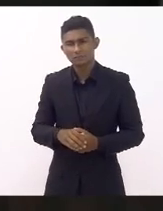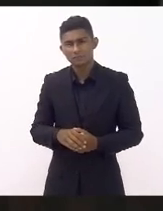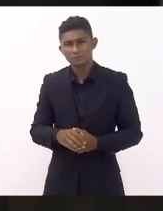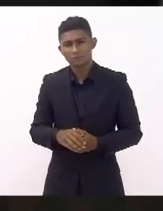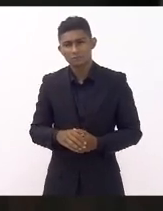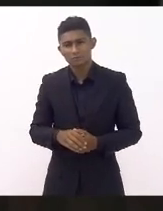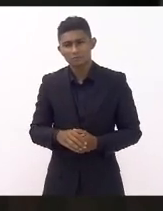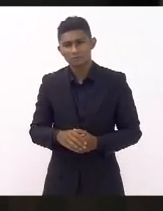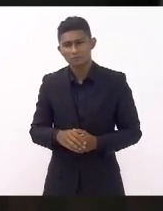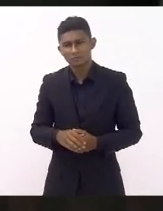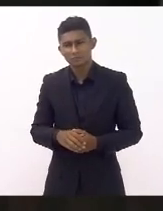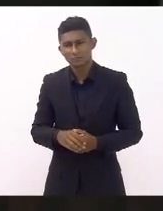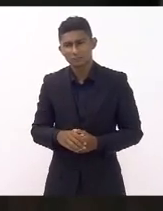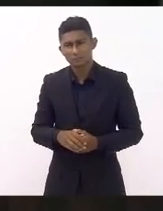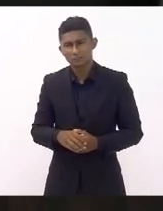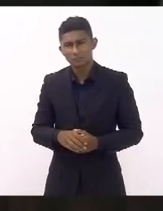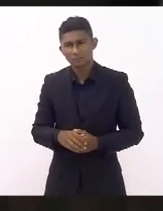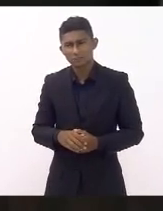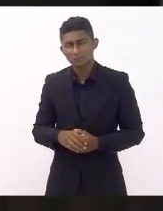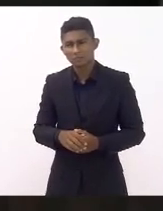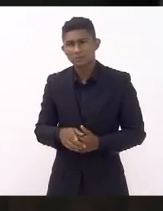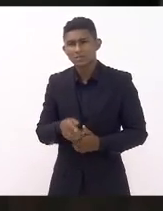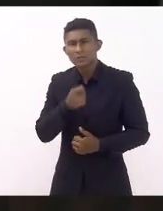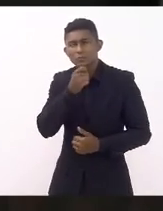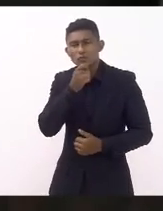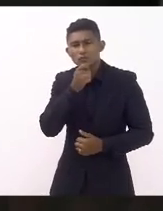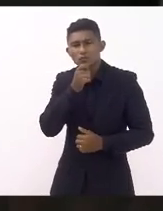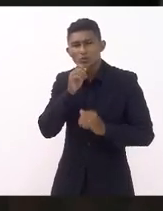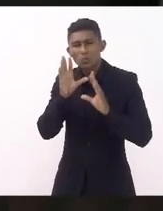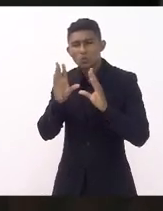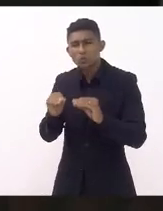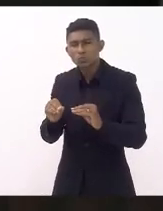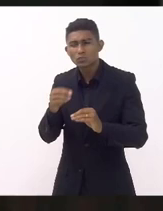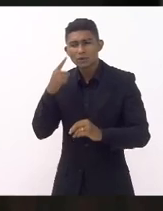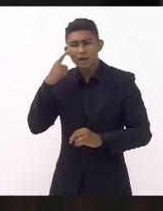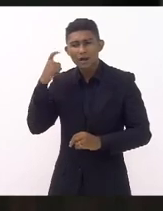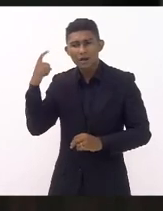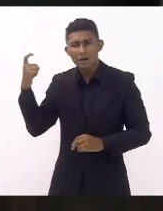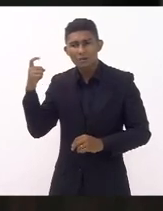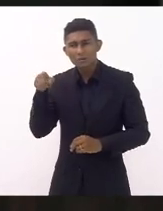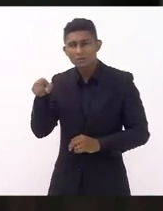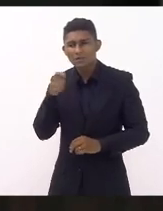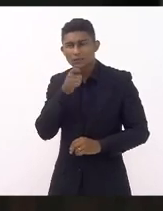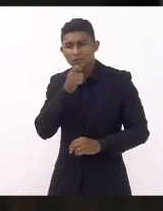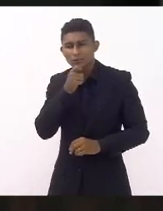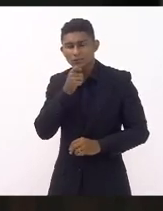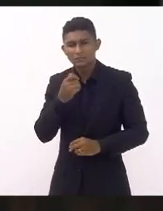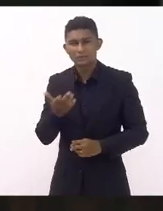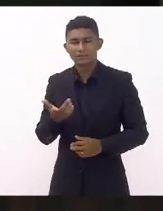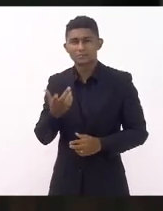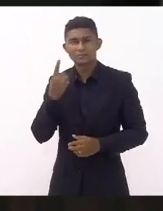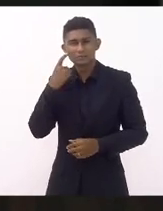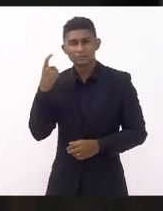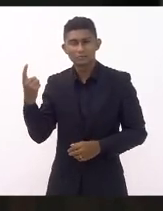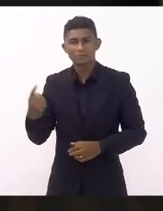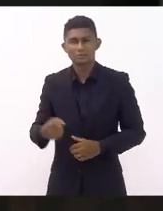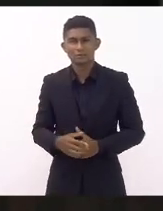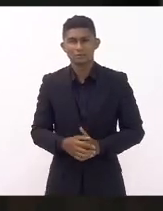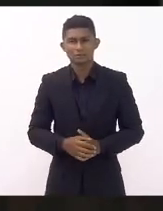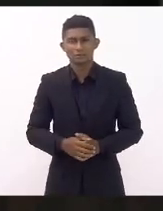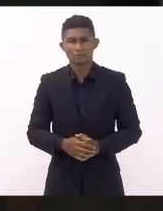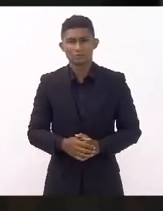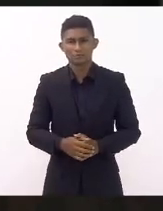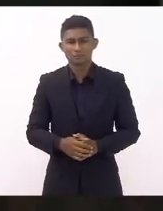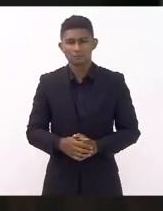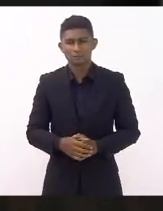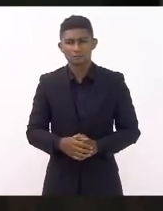Não sei se é o seu microfone, muito barulho. Só tem o seu microfone aberto aqui para mim. Está no carro. É